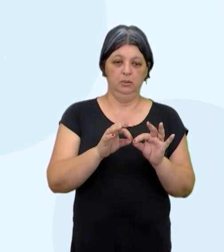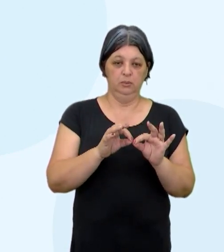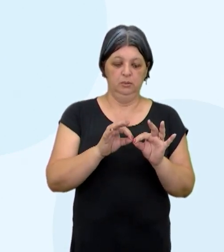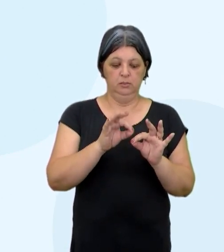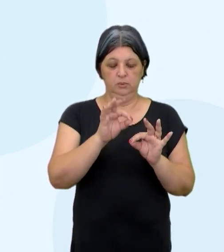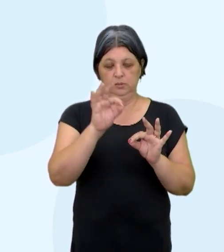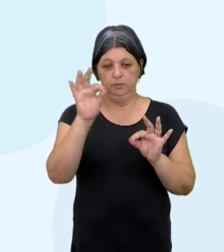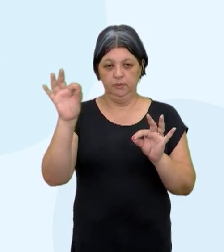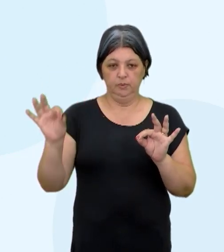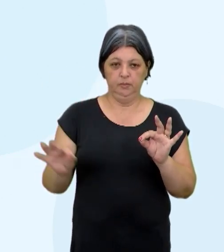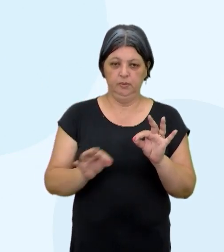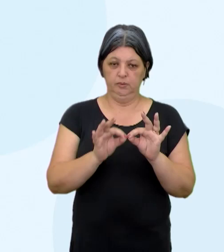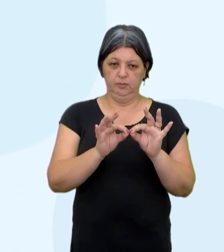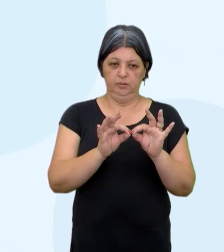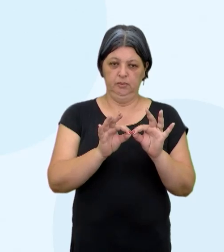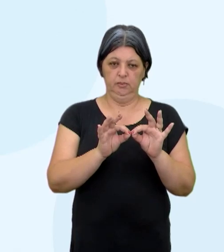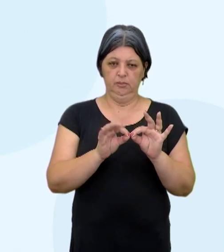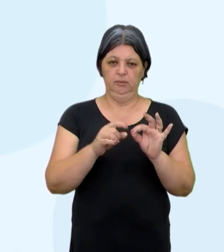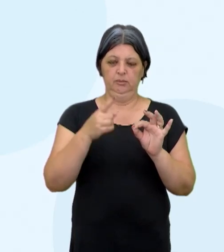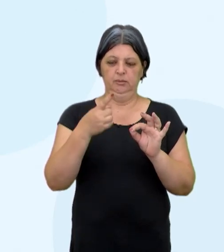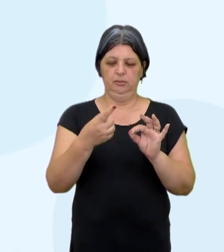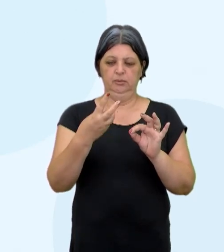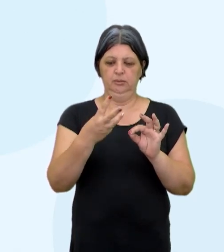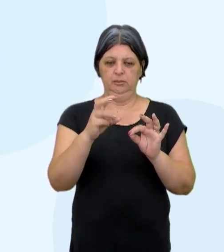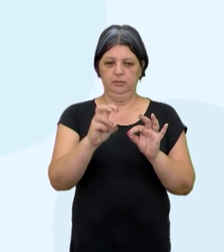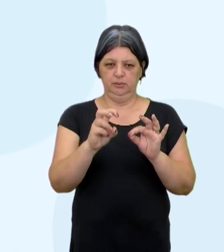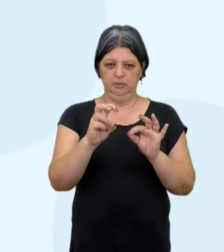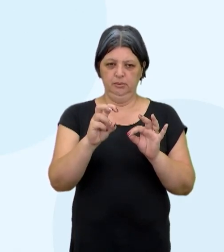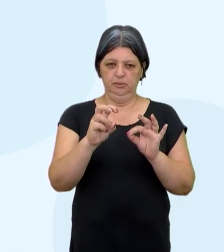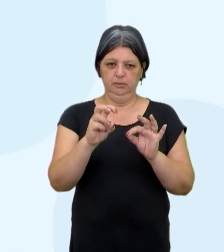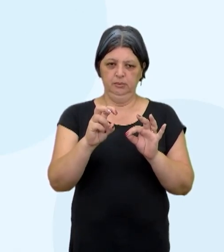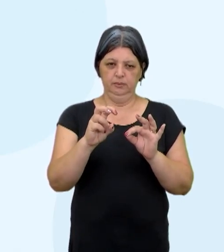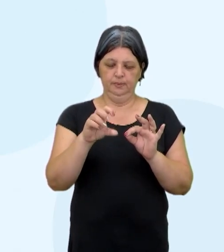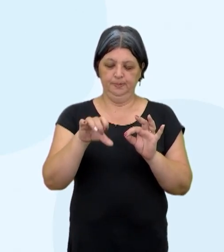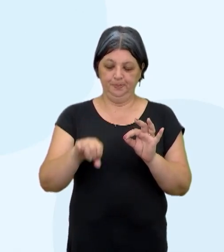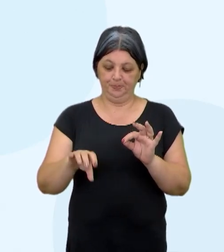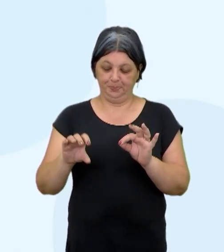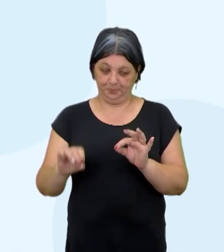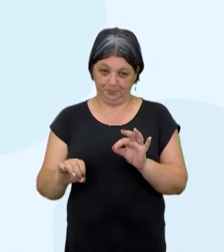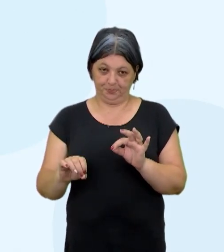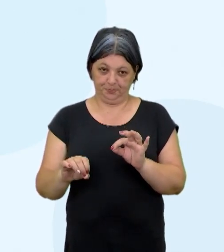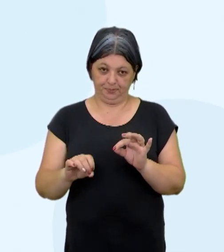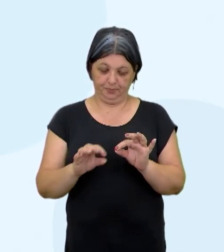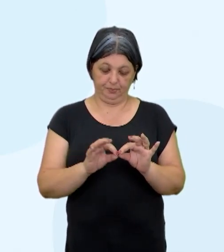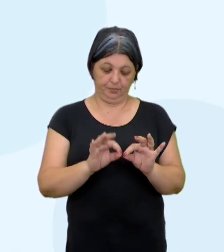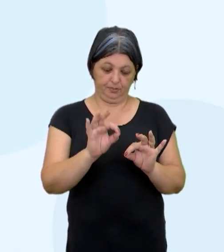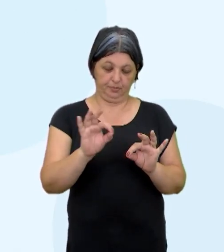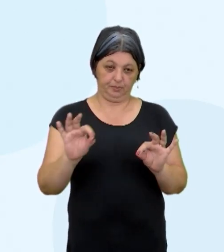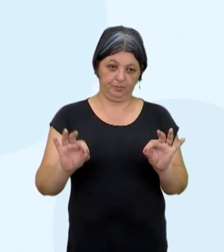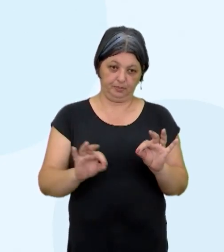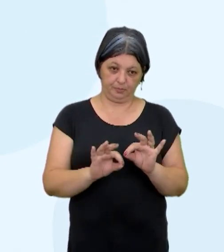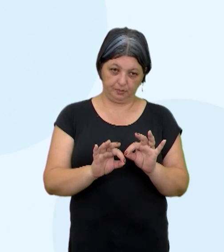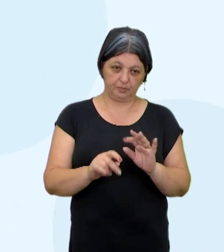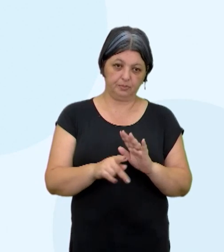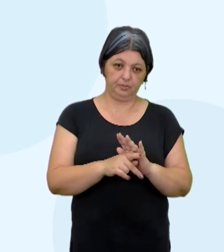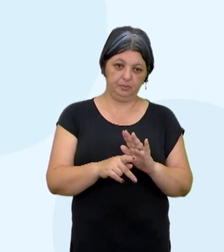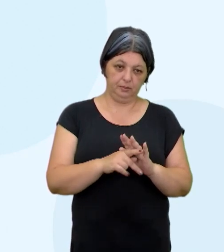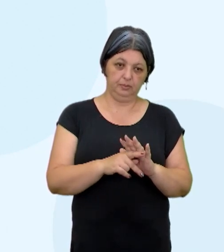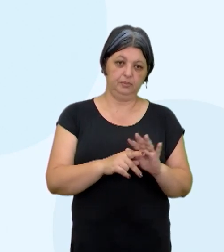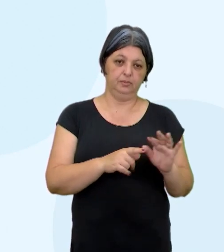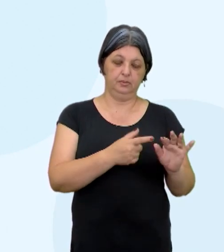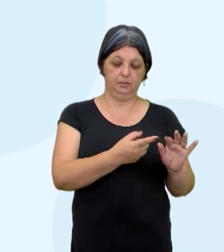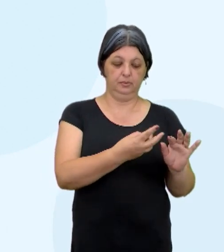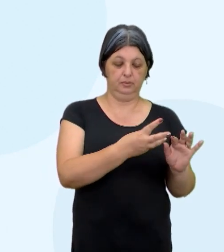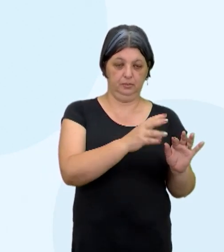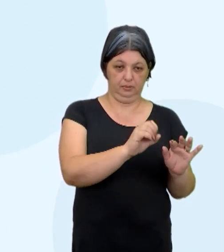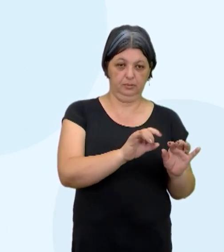aqui 135 com o 90 graus do nosso quadrado e com o 135 do nosso octógono de novo,